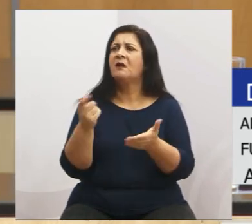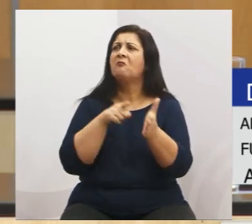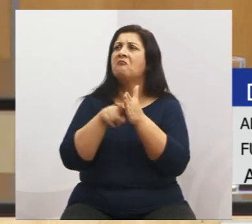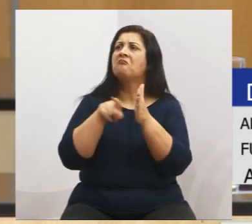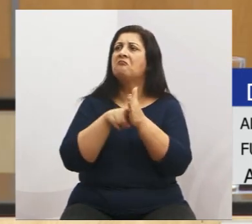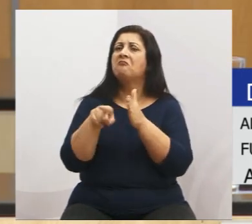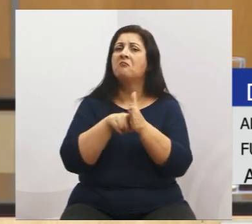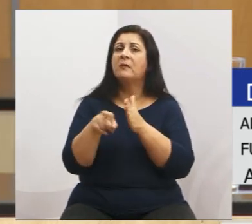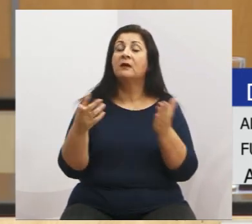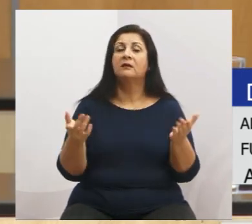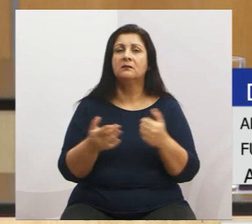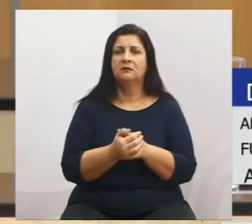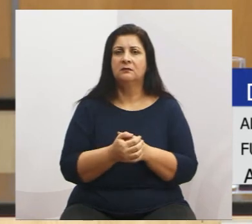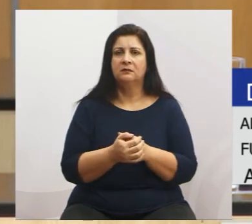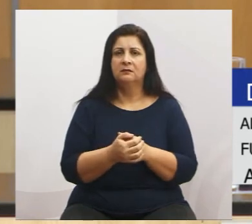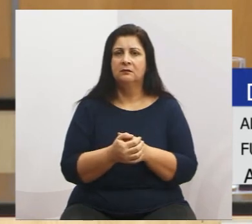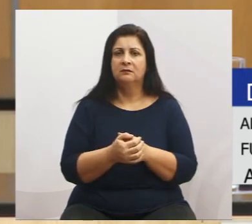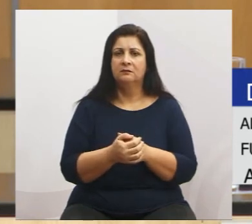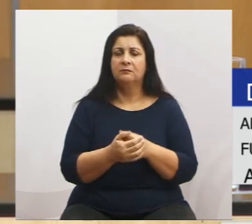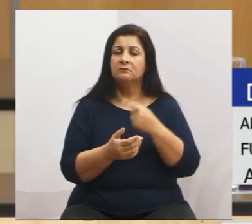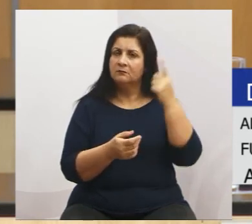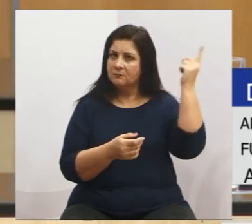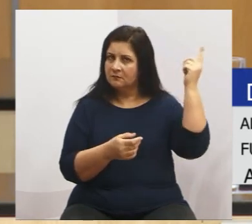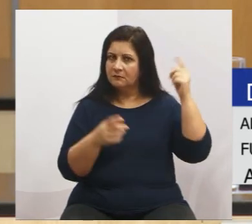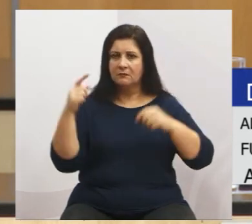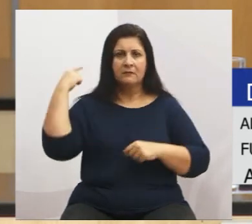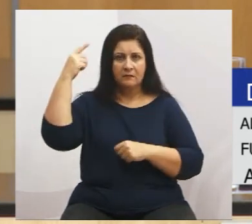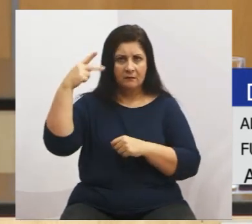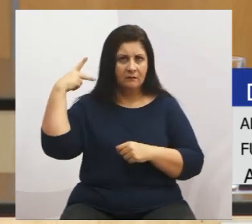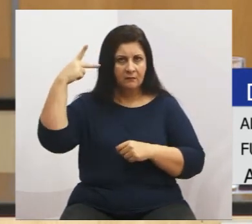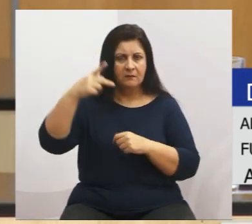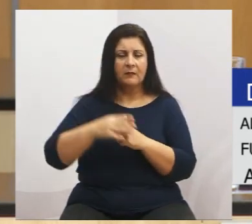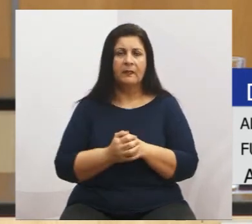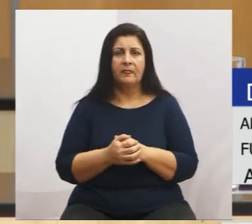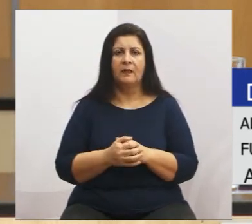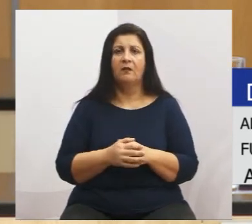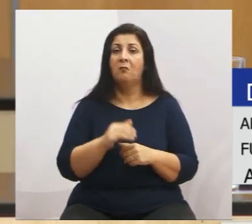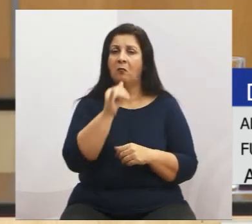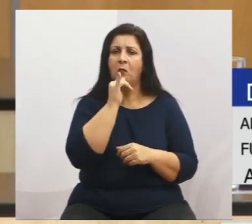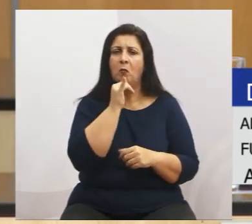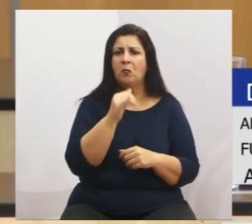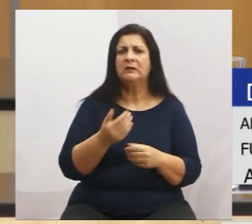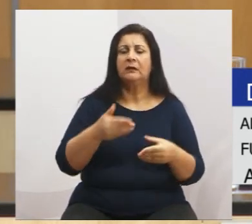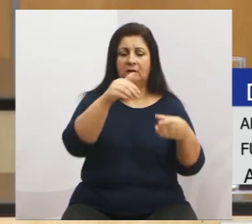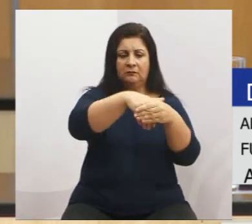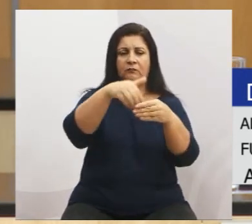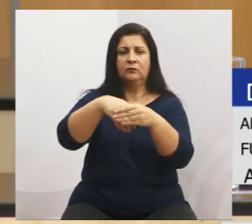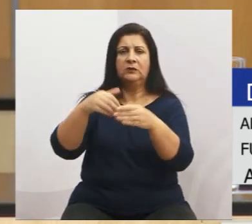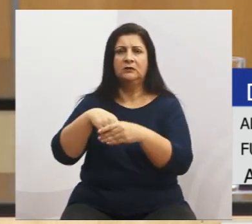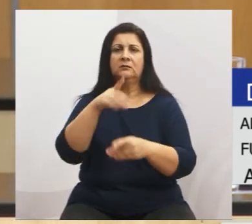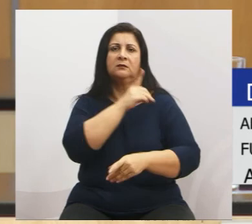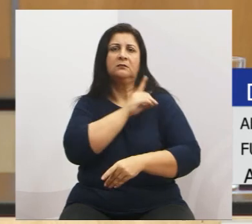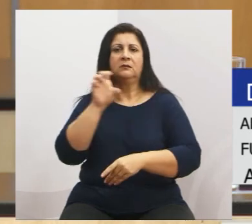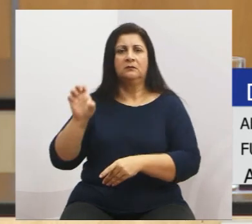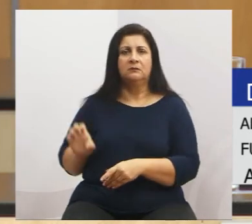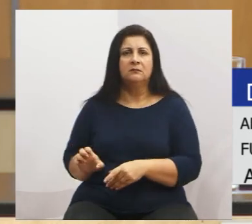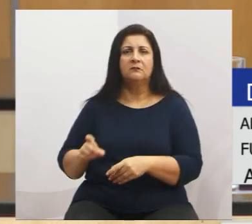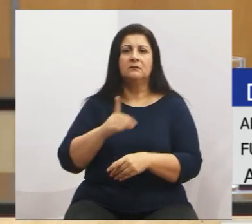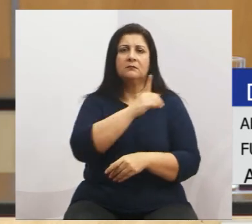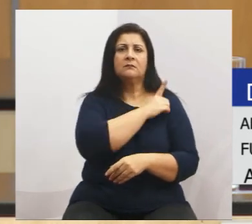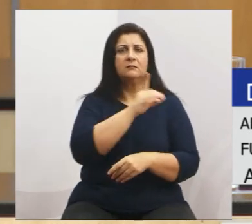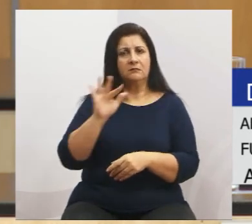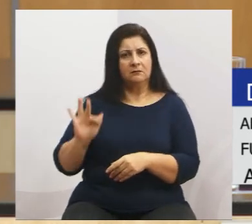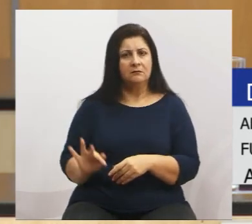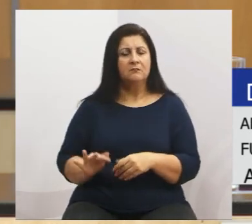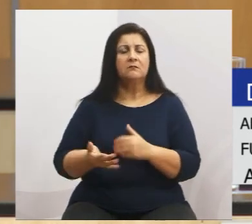vezes, né? Nós, enquanto vereador, eu acho que é importante, quando tem eleição para deputado estadual, federal, que as pessoas votam nos seus deputados